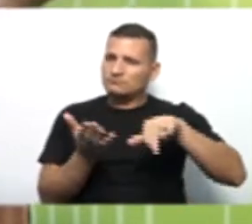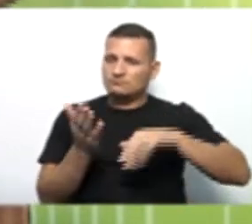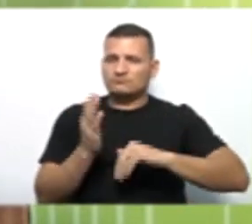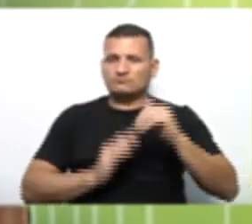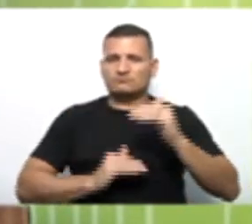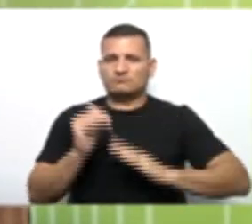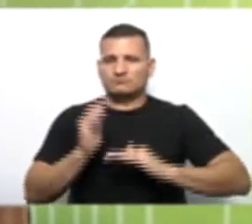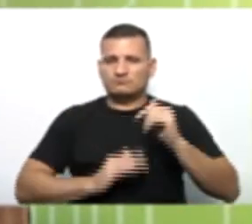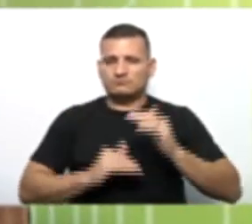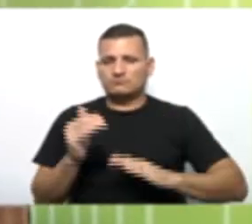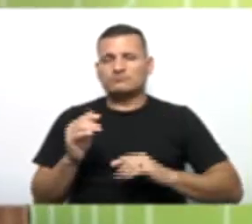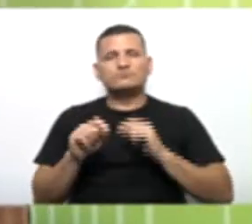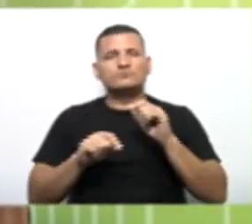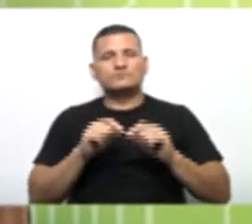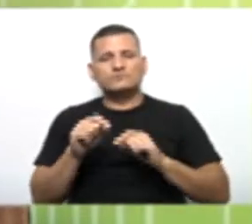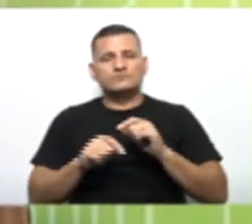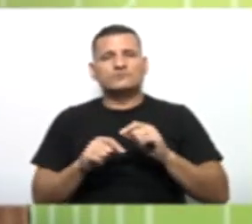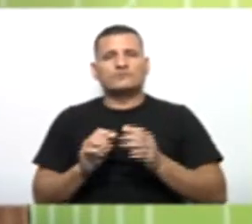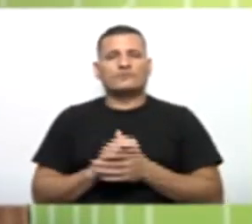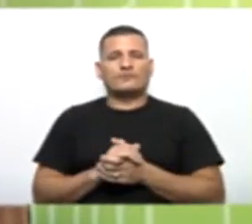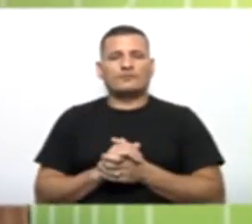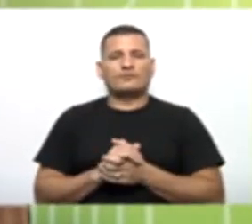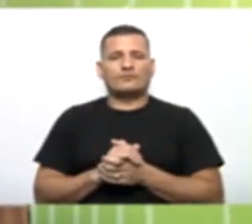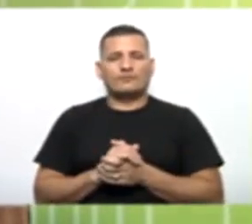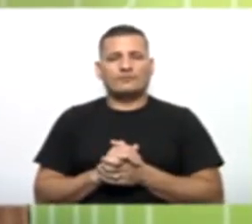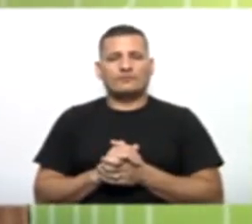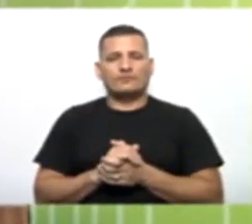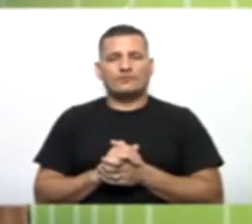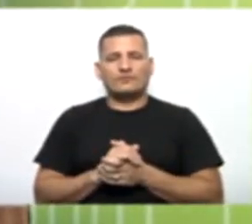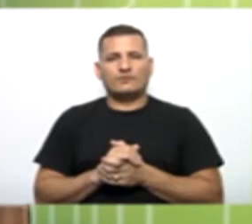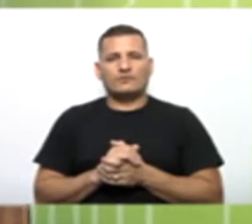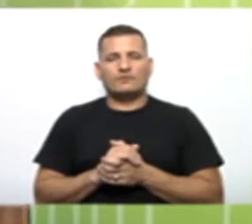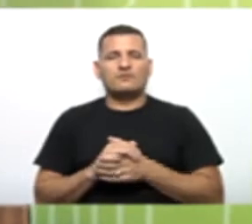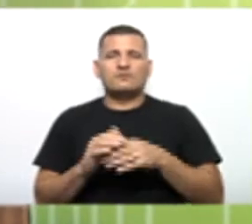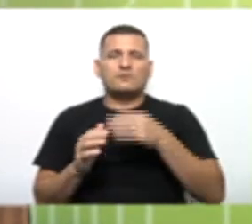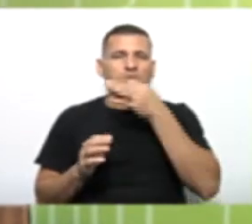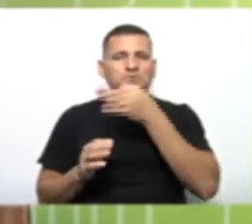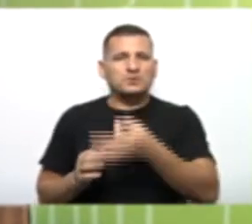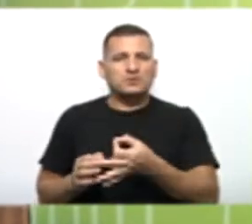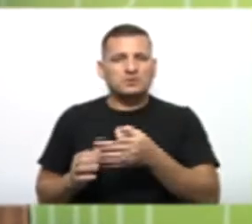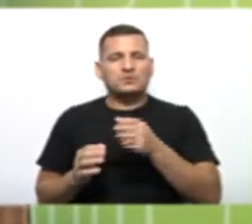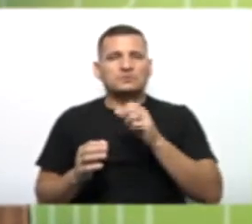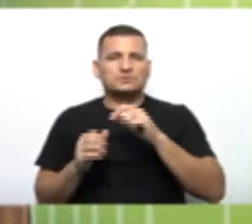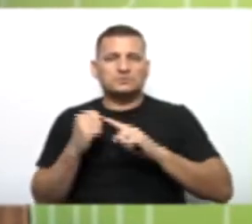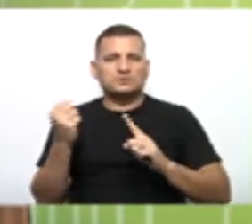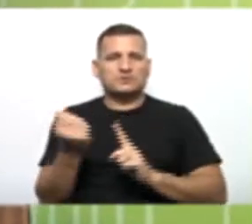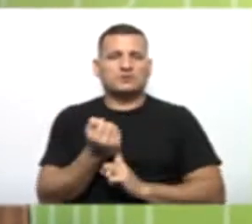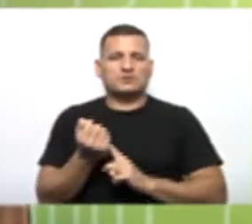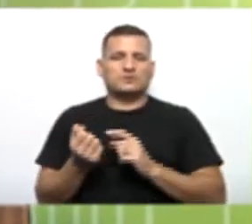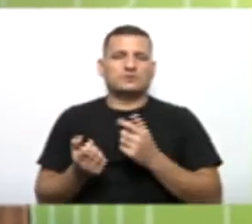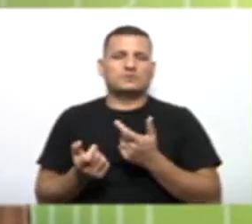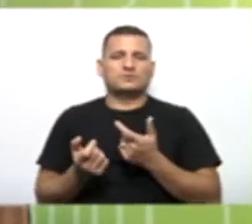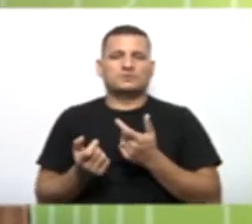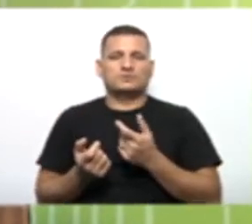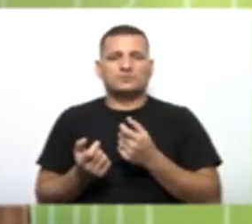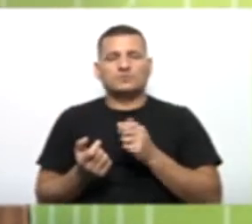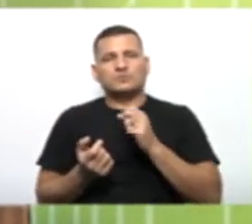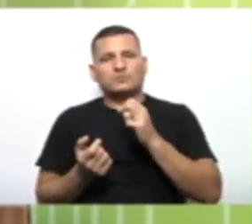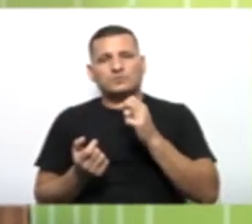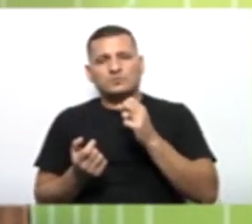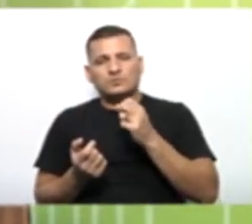profissões professor wesley que elas são consideradas no ponto de vista social e